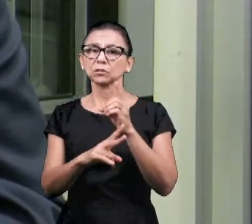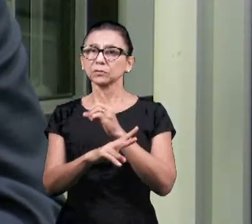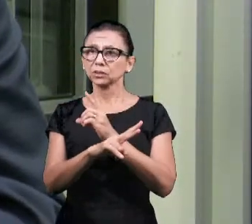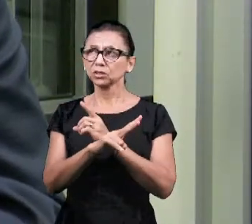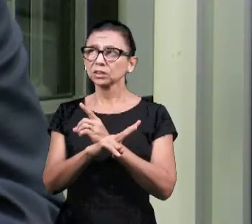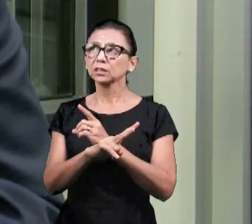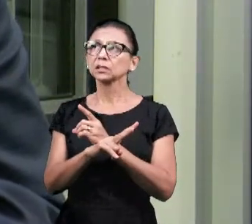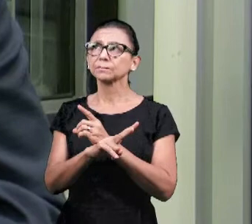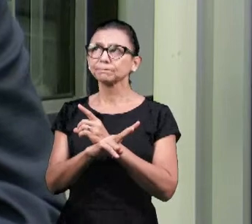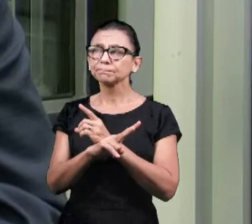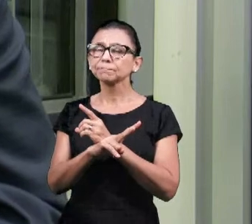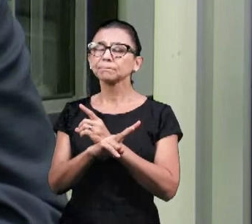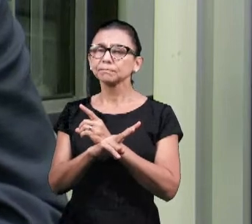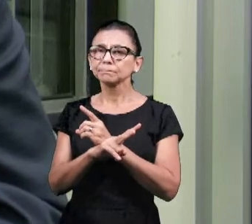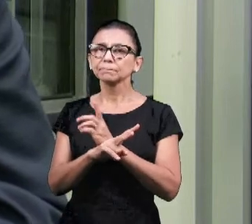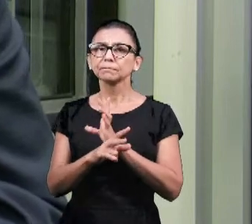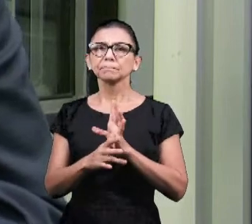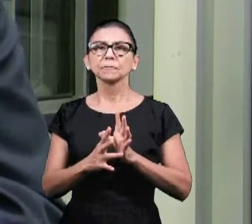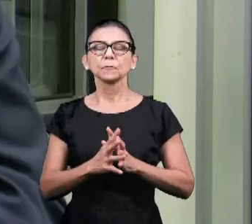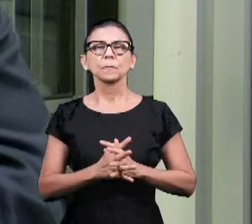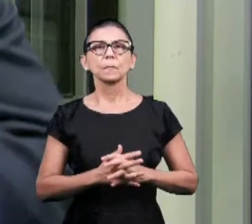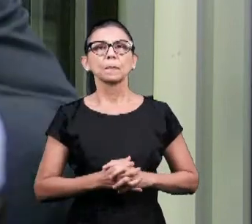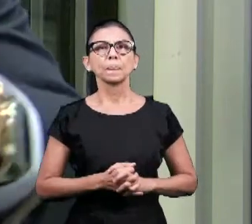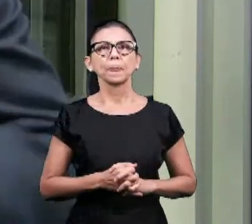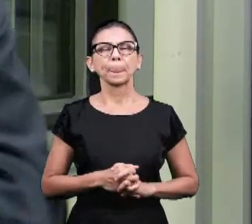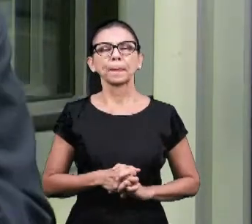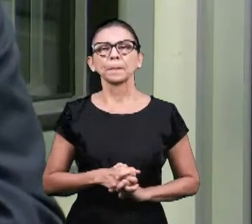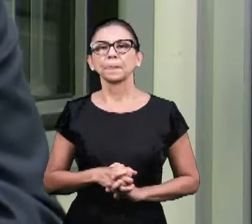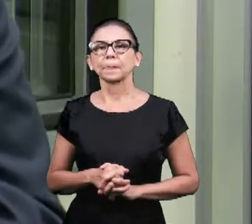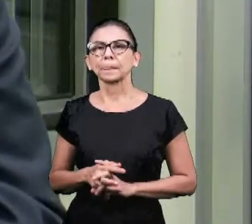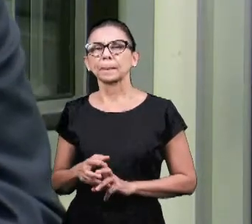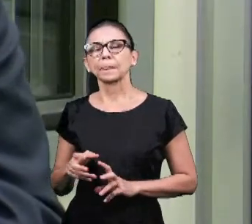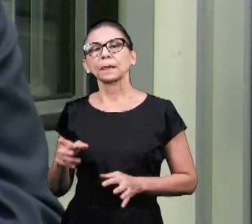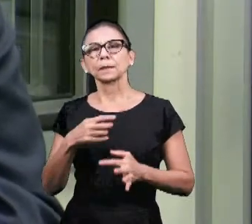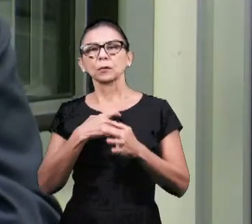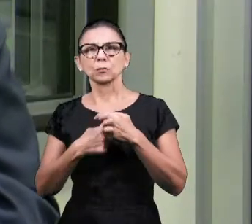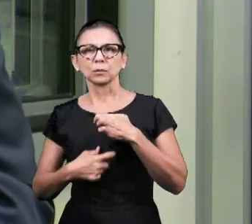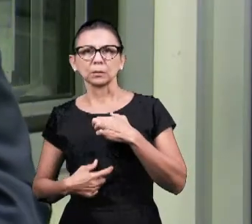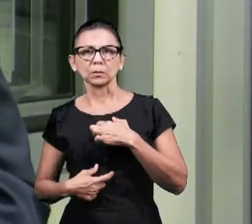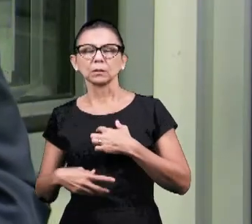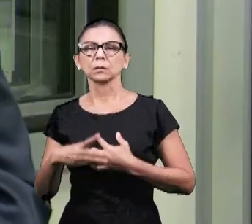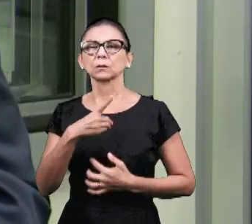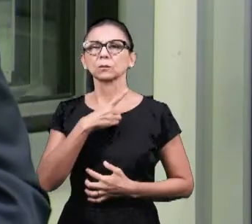pastor Amadeu e os obreiros, os diáconos, e nós fomos